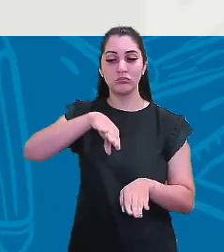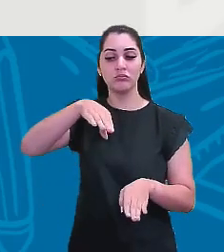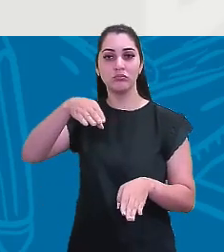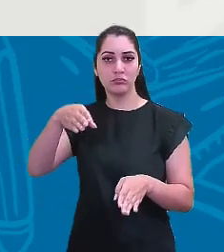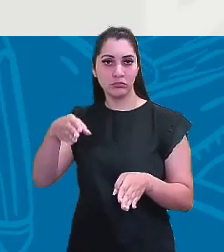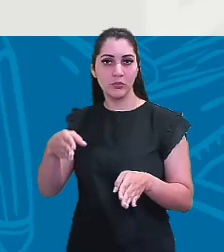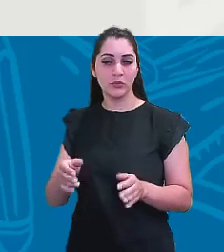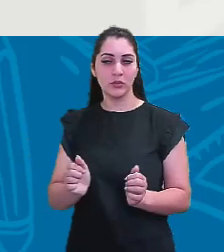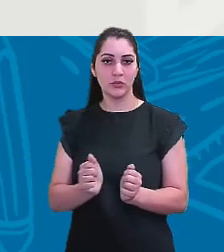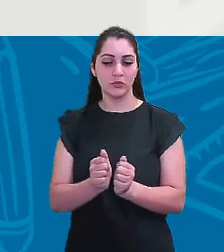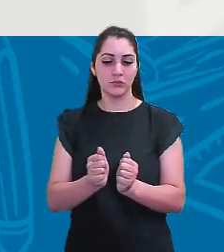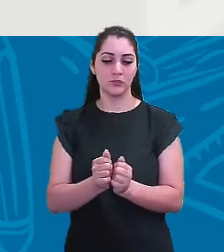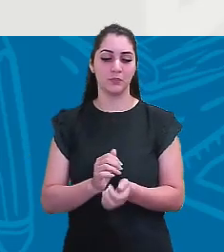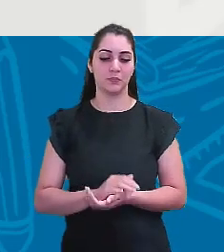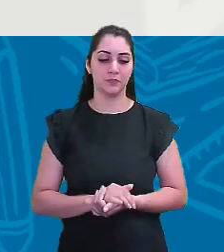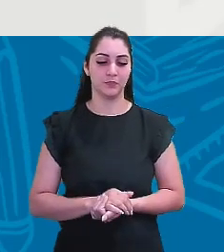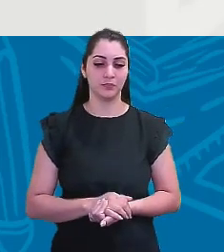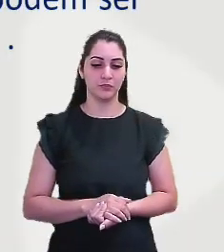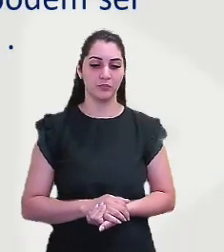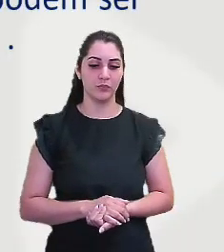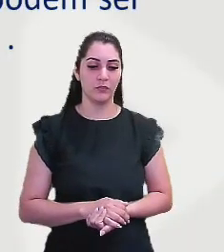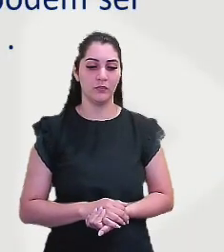vamos dar um prosseguimento,